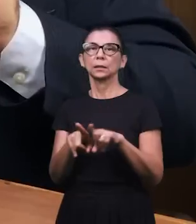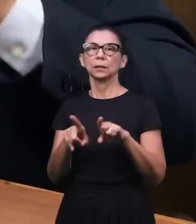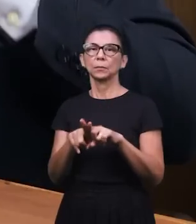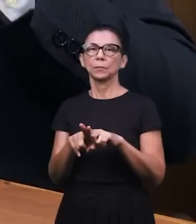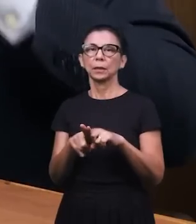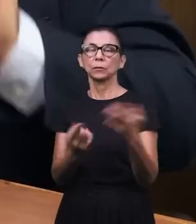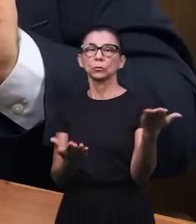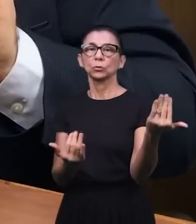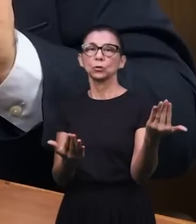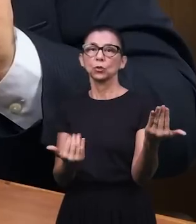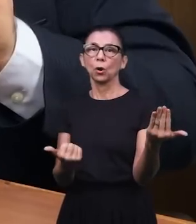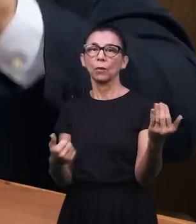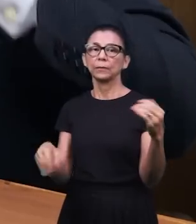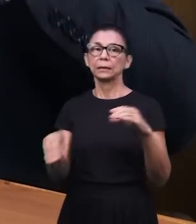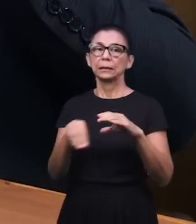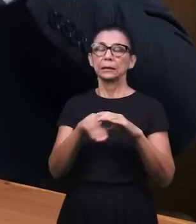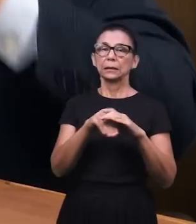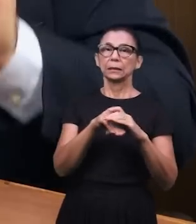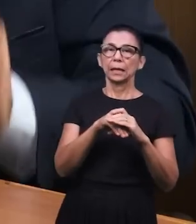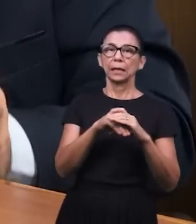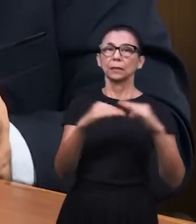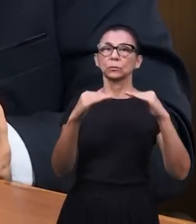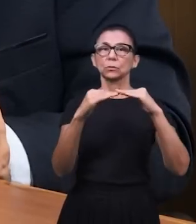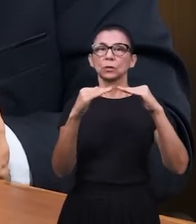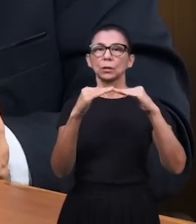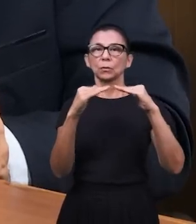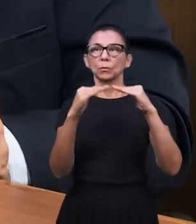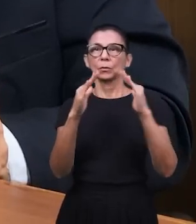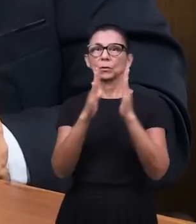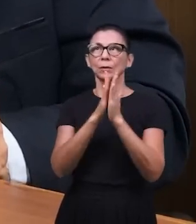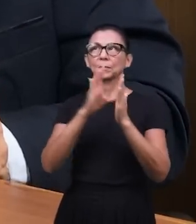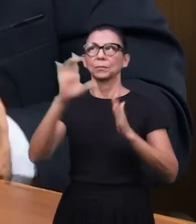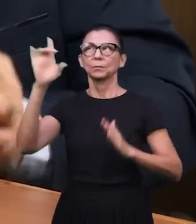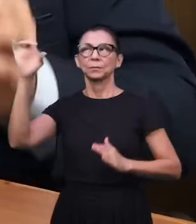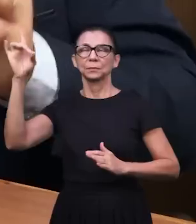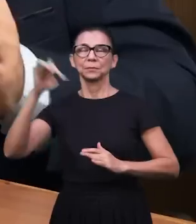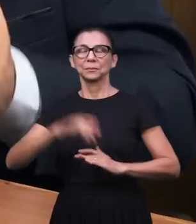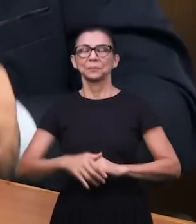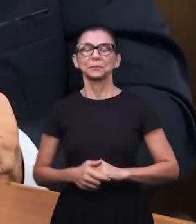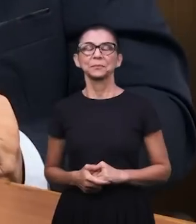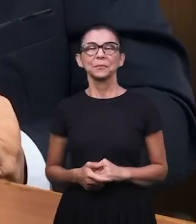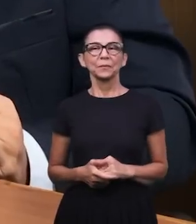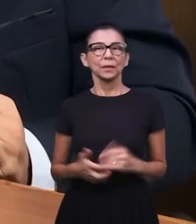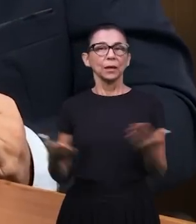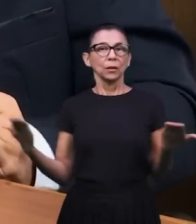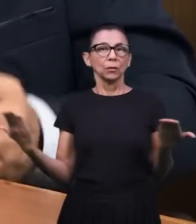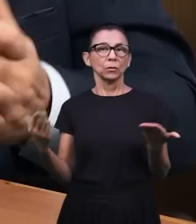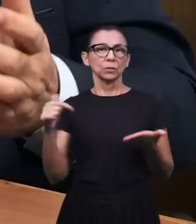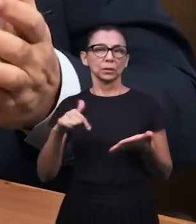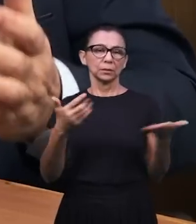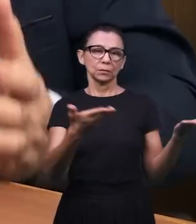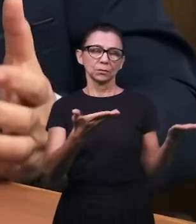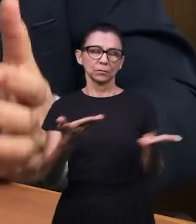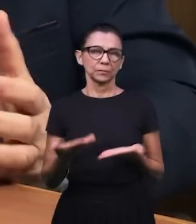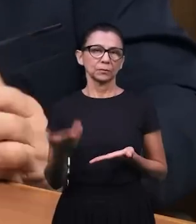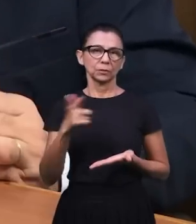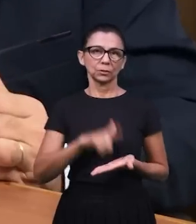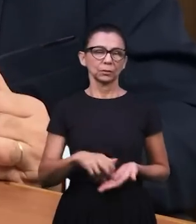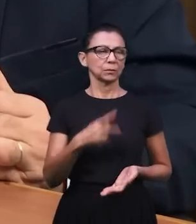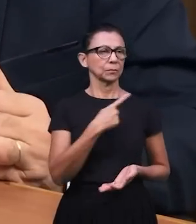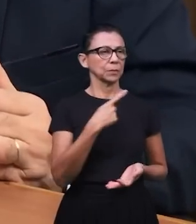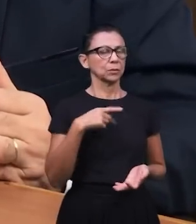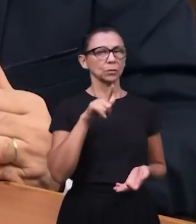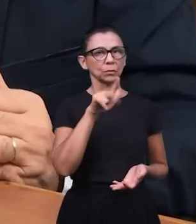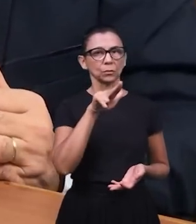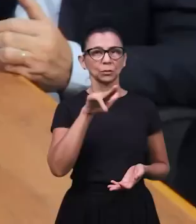Jovem pela Palavra, né? Vivendo de acordo com a Palavra. E para esta edição do Conversas Bíblicas, mais uma vez, eu recebo aqui o